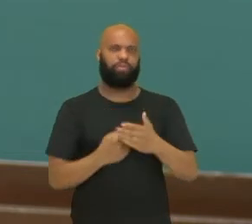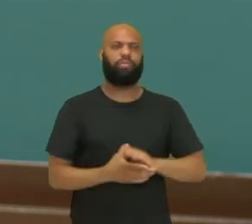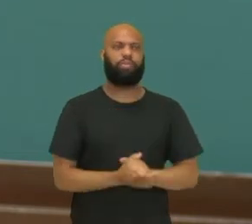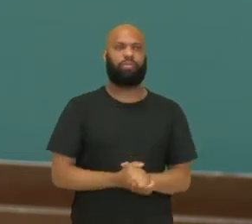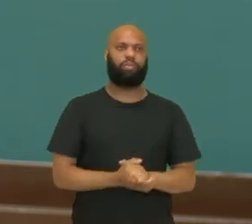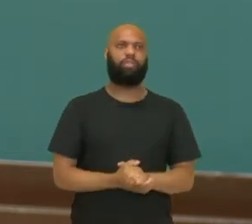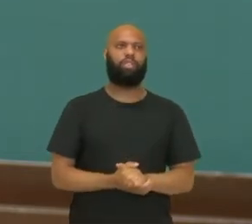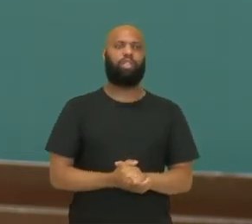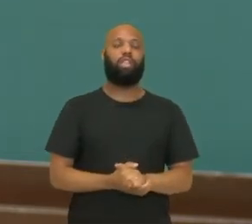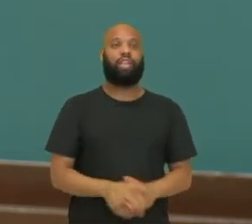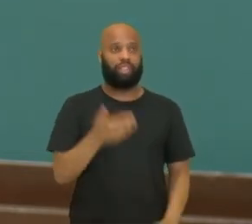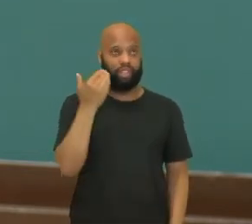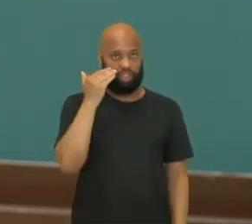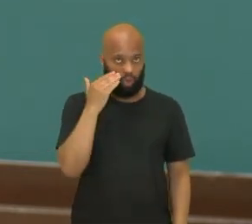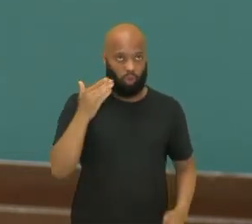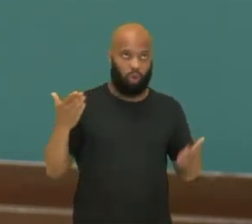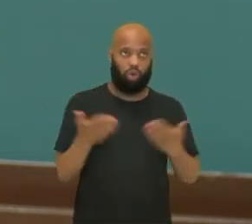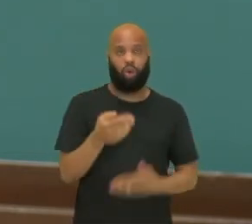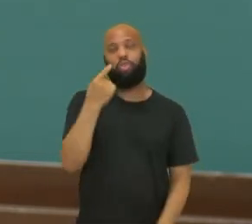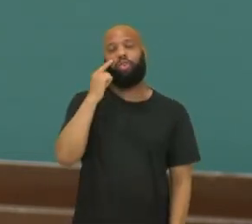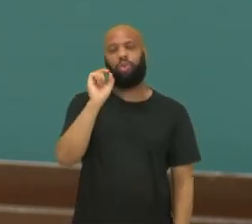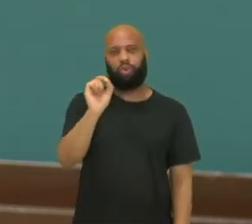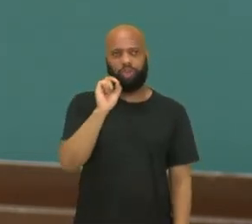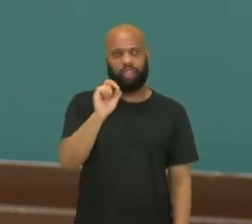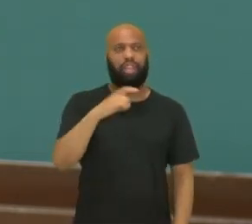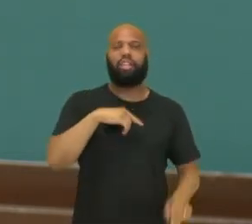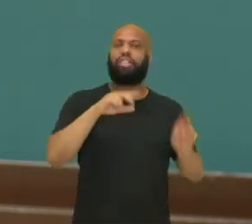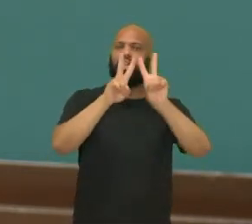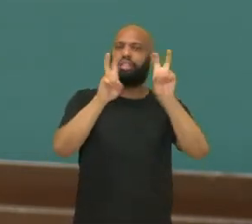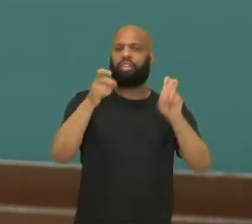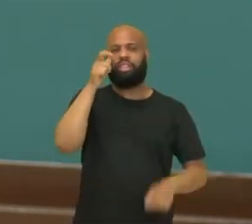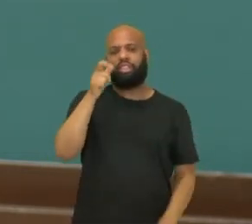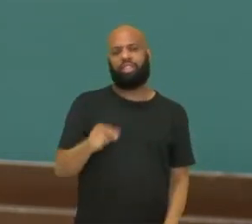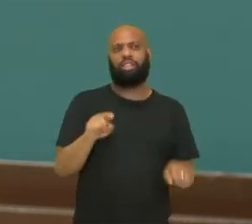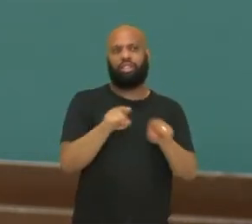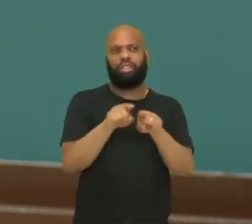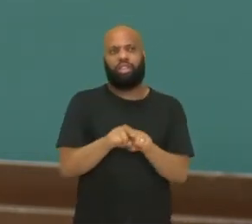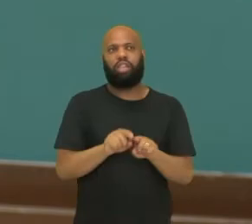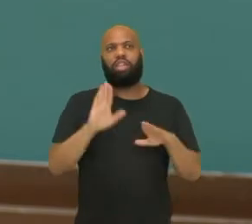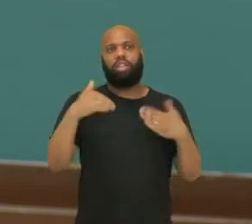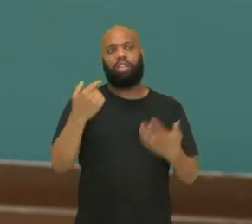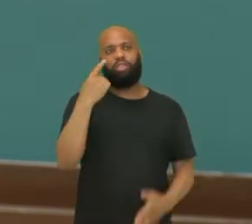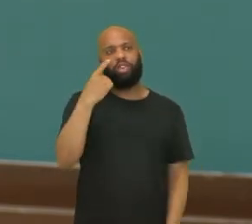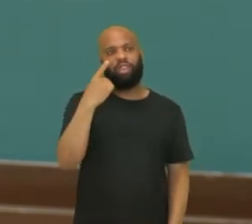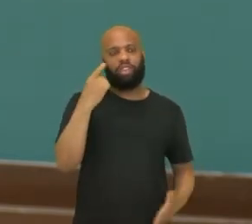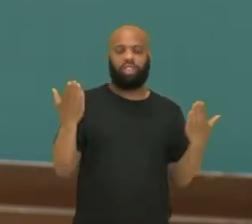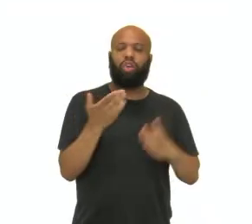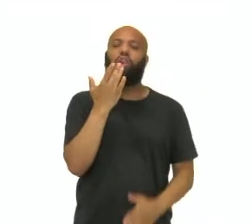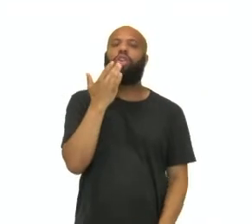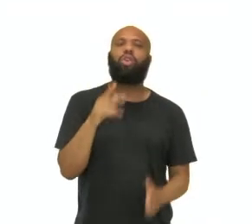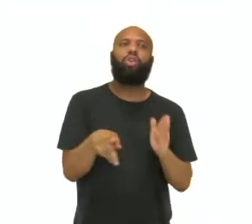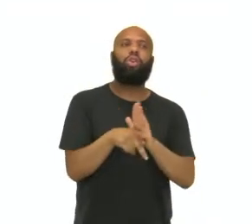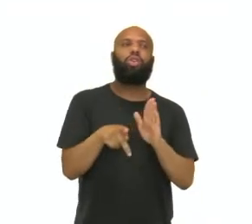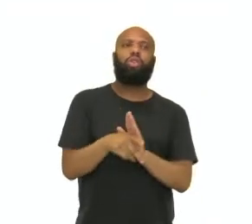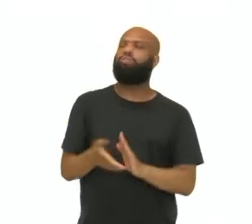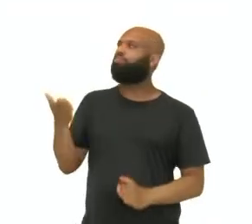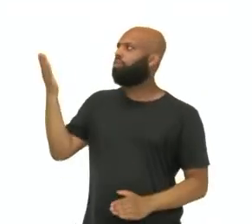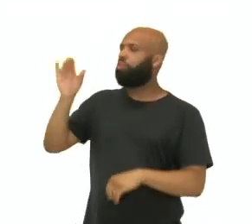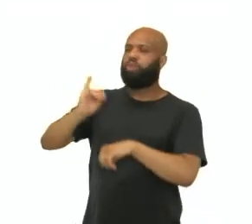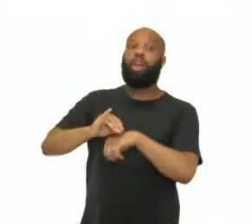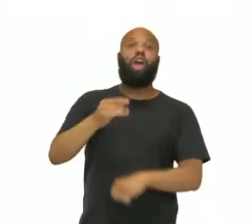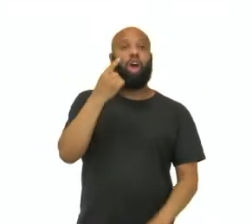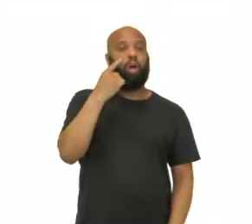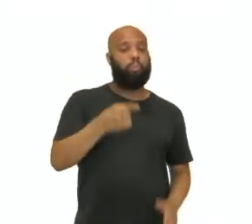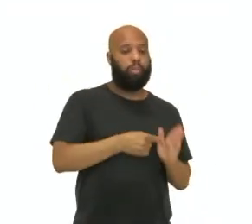É claro, se você pegou isso, agora vamos falar de um assunto bem interessante. Pessoal, as cores dos objetos. Olha só essa